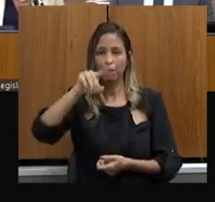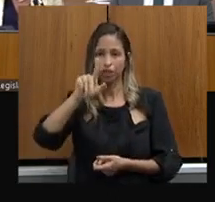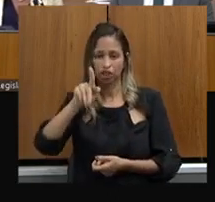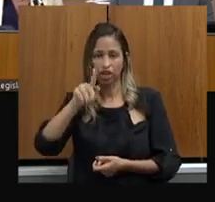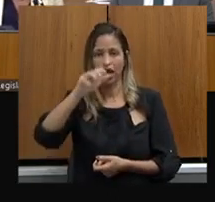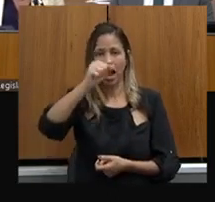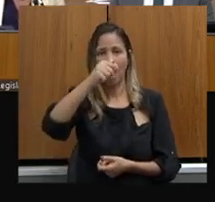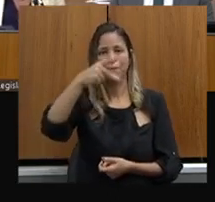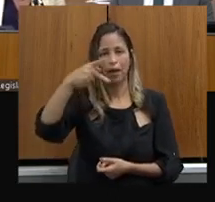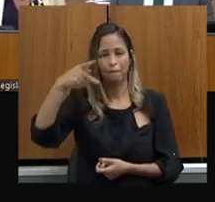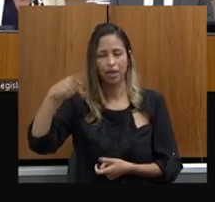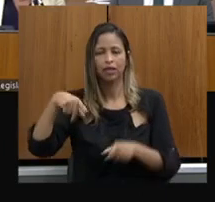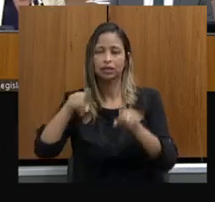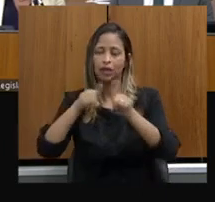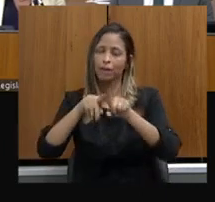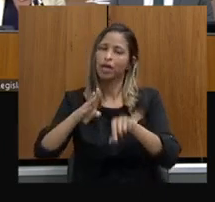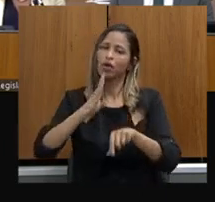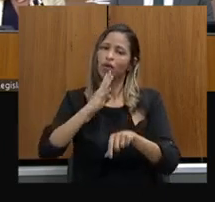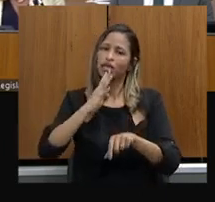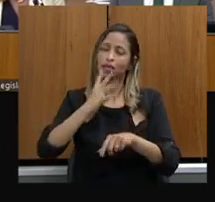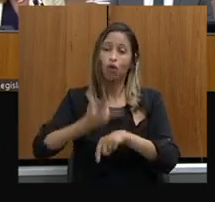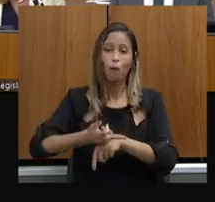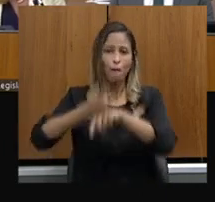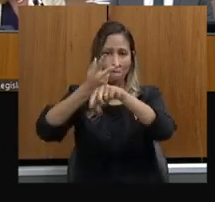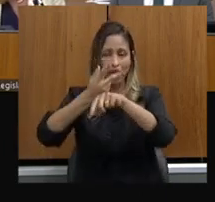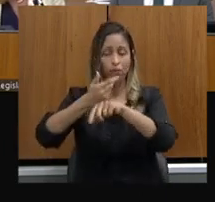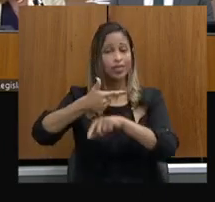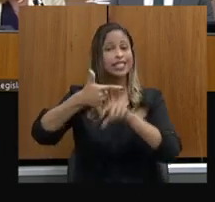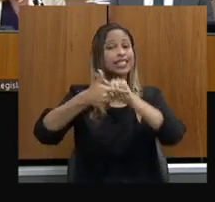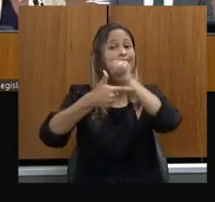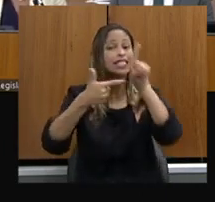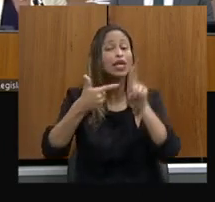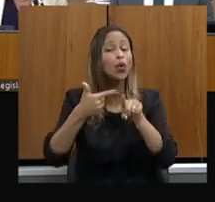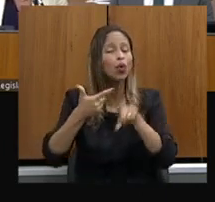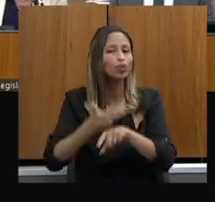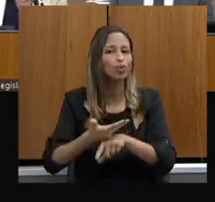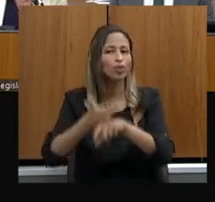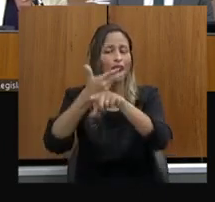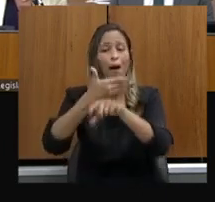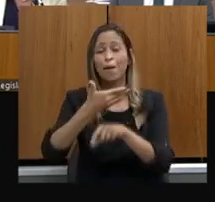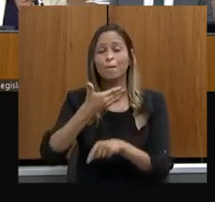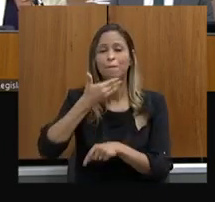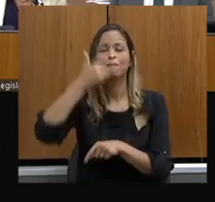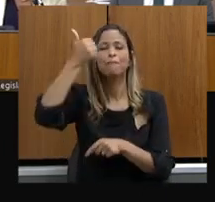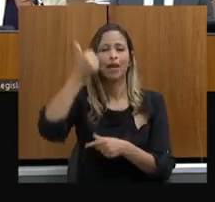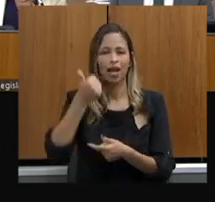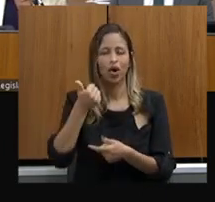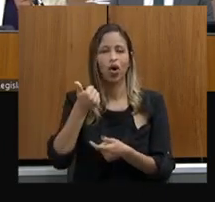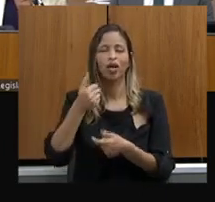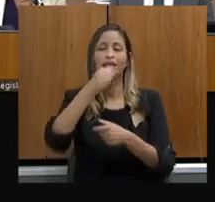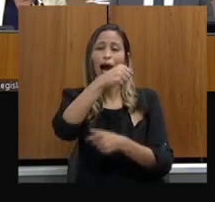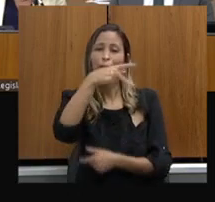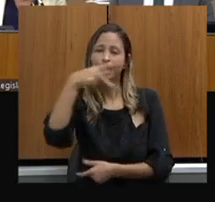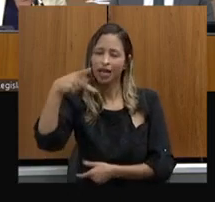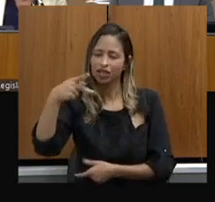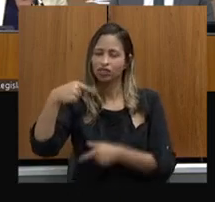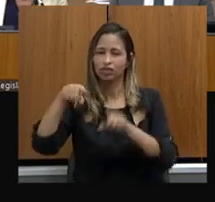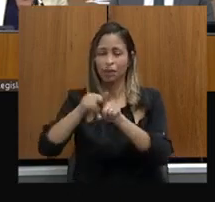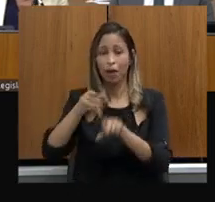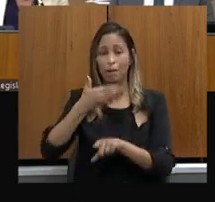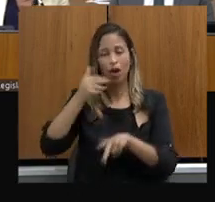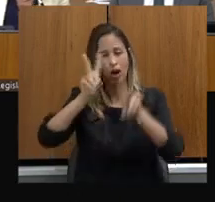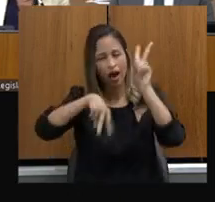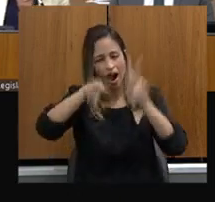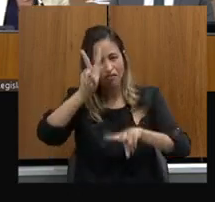que foi reconhecido com o prêmio best segundo lugar no premi best entre os melhores aplicativos foi a melhor